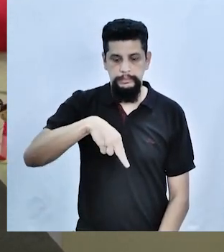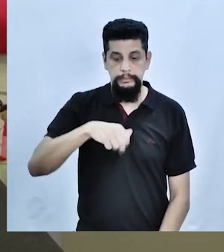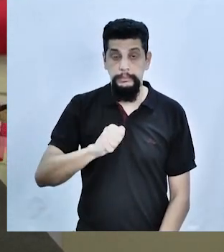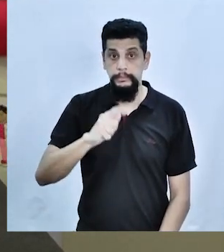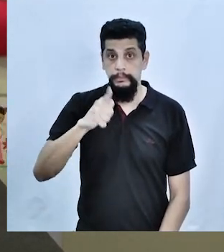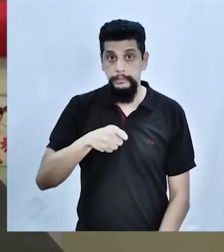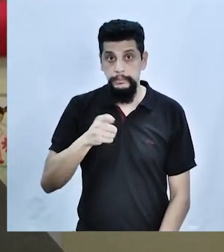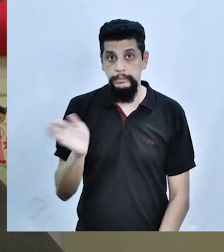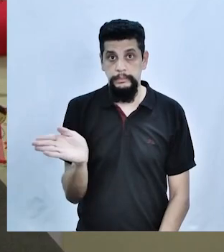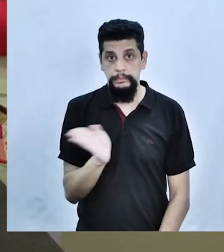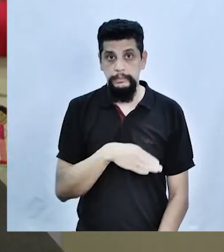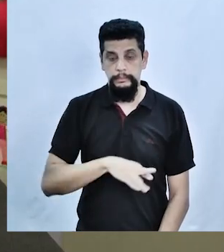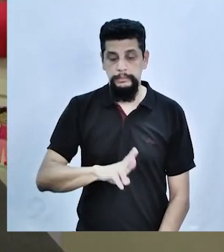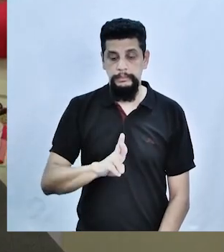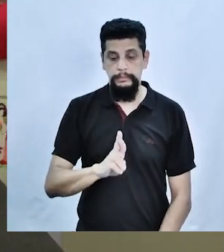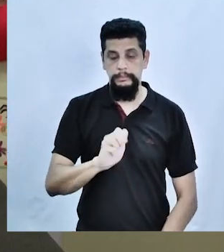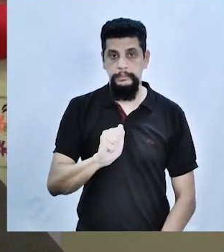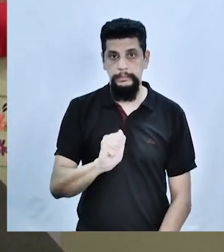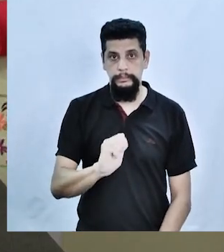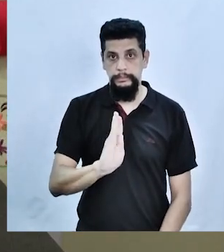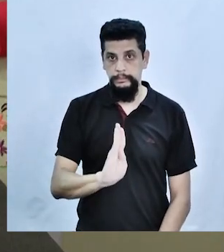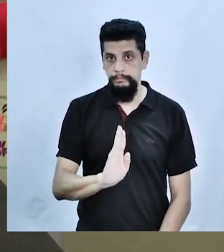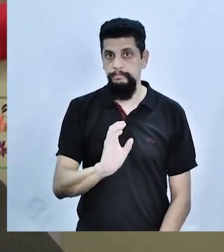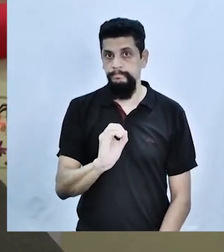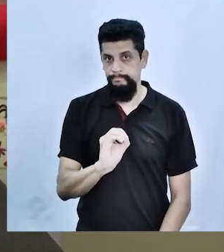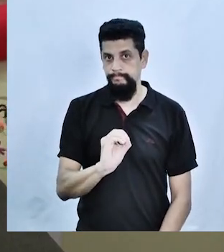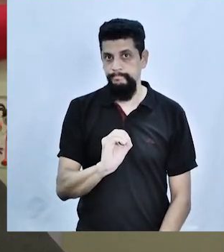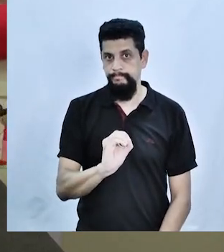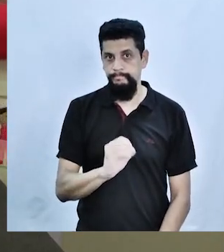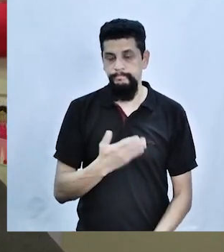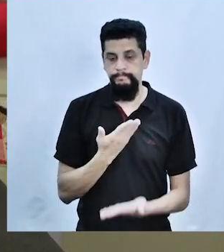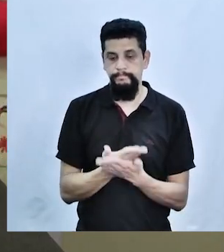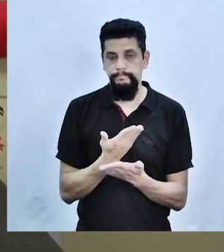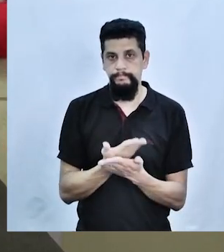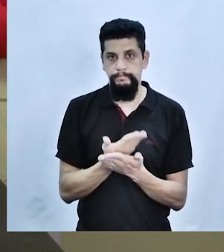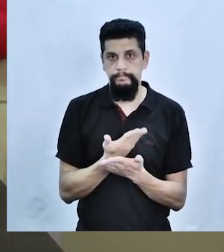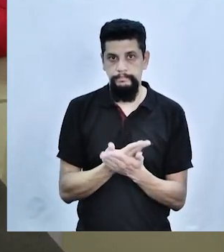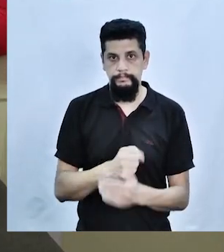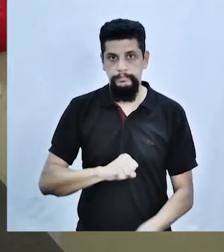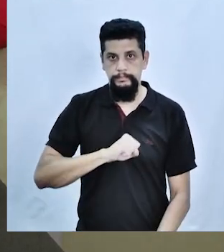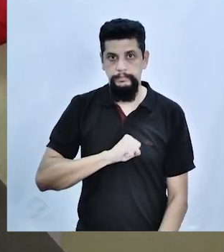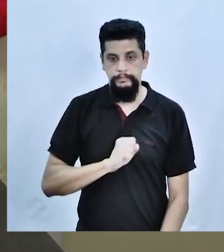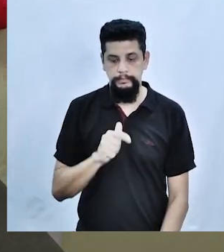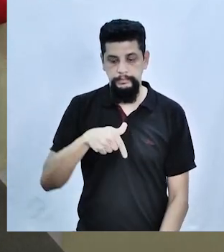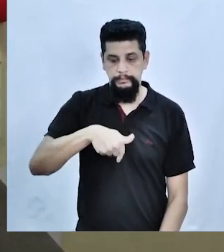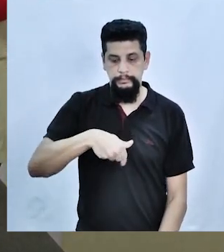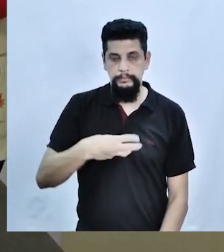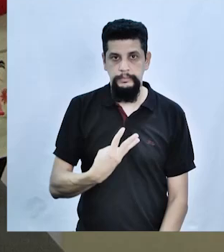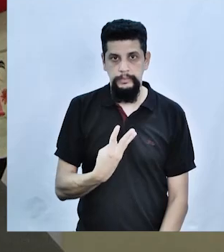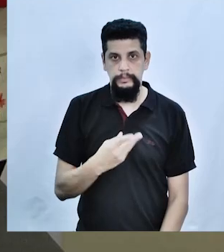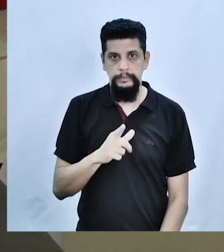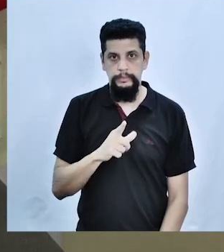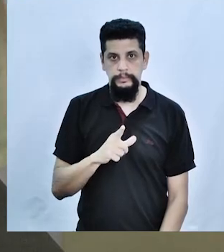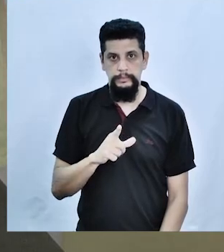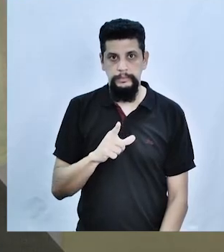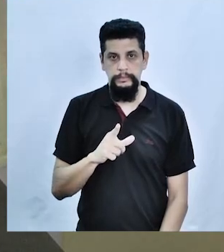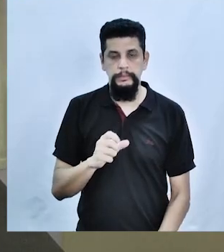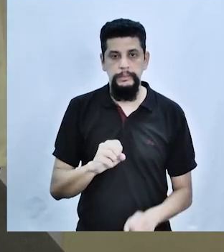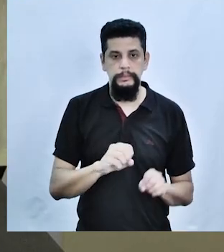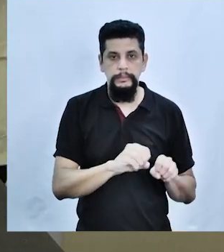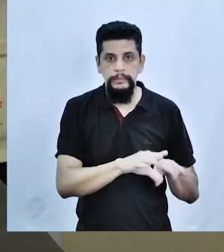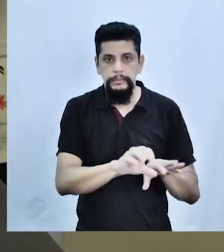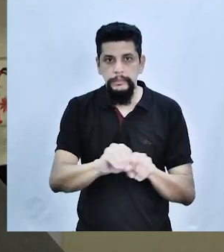Paraná. Ra. Bo. É mesmo. Na aula 73, a professora Márcia nos ensinou que tem sons